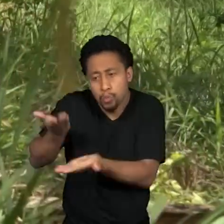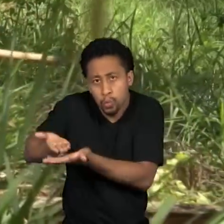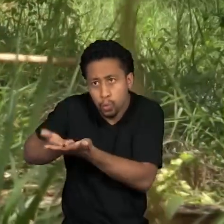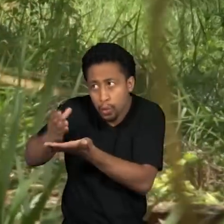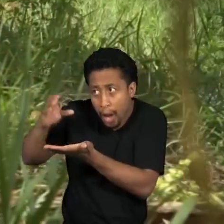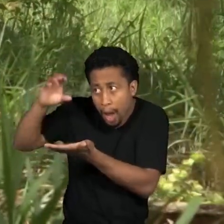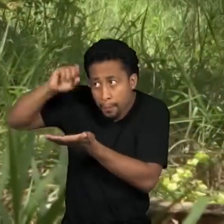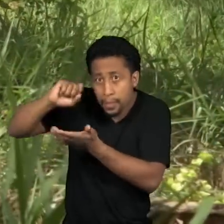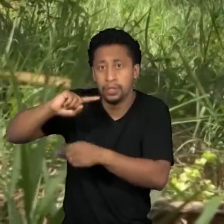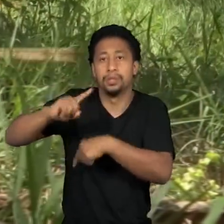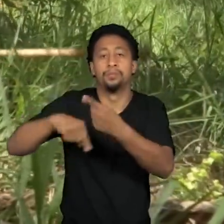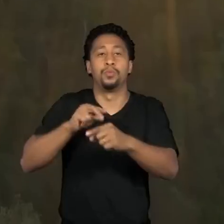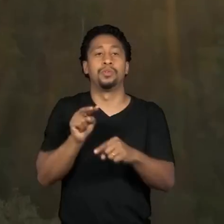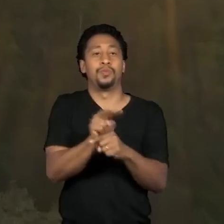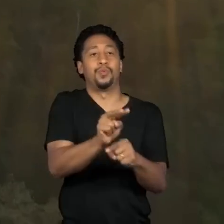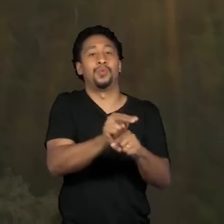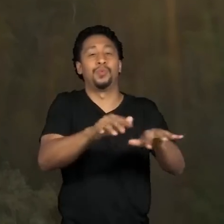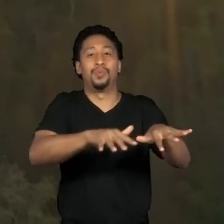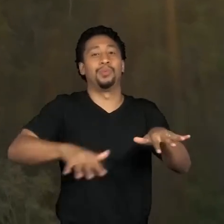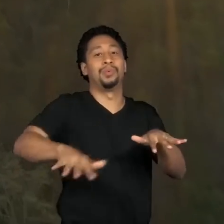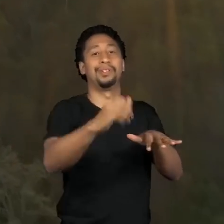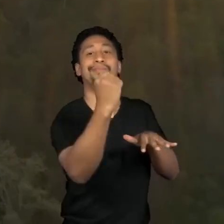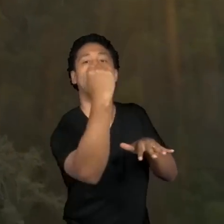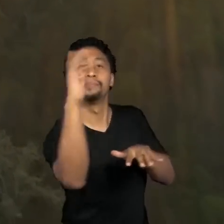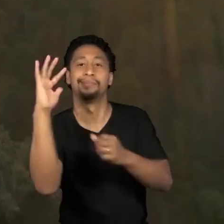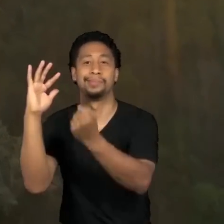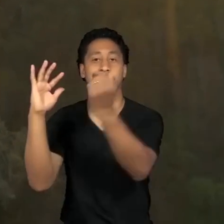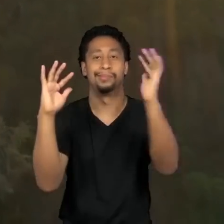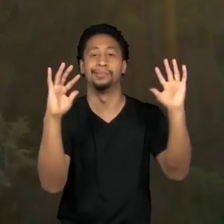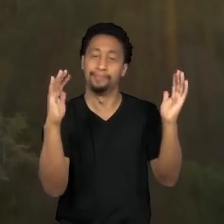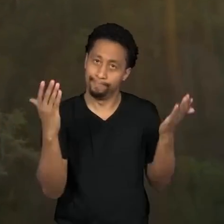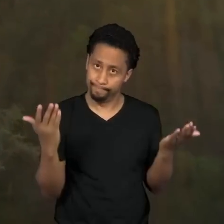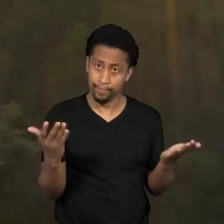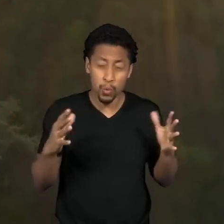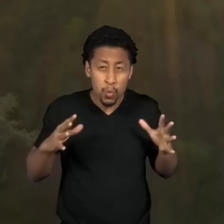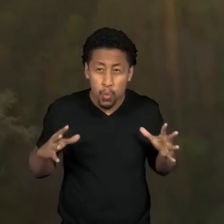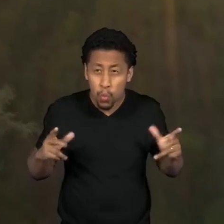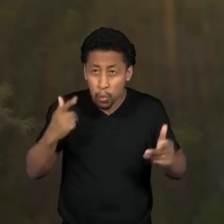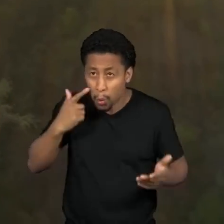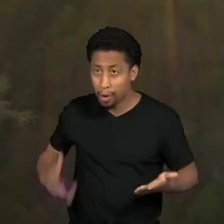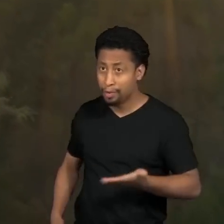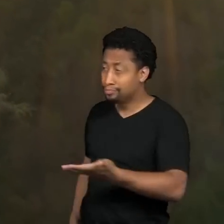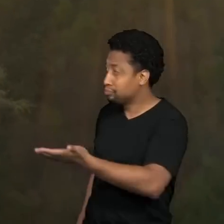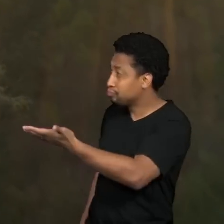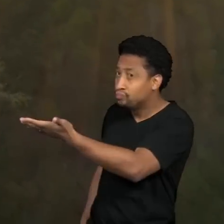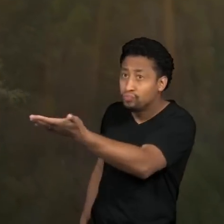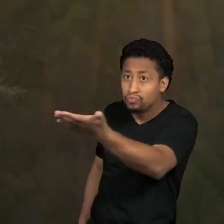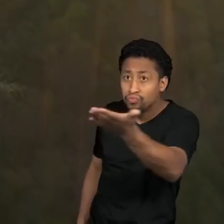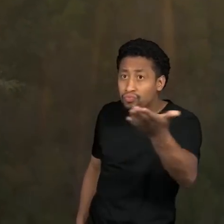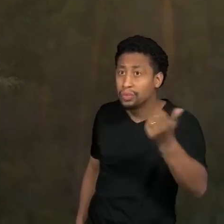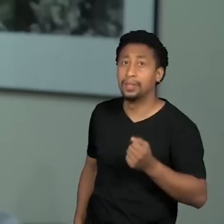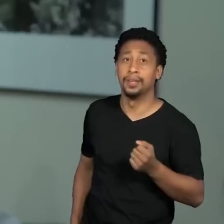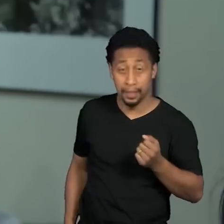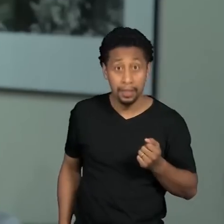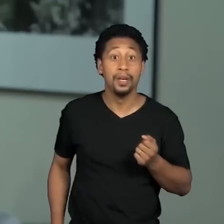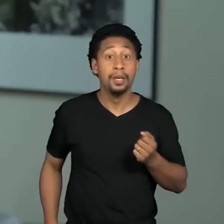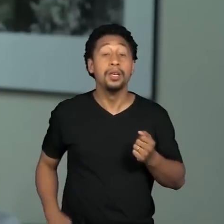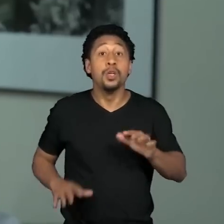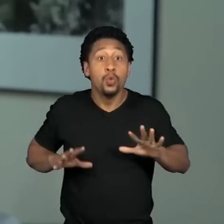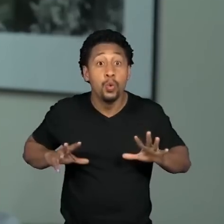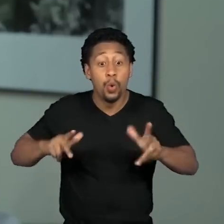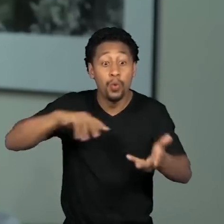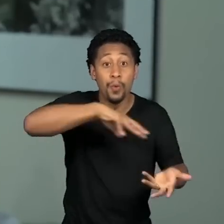desse bioma que é a nossa mata. Então tudo isso aqui, se fosse empregado em uma pequena parte do mundo, eu acho